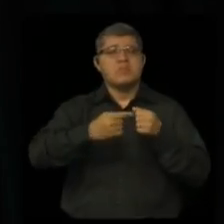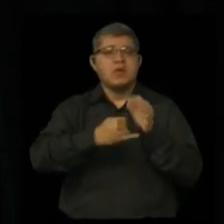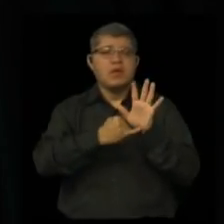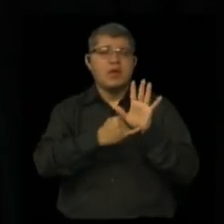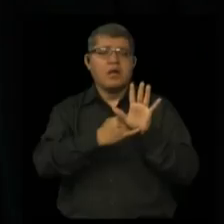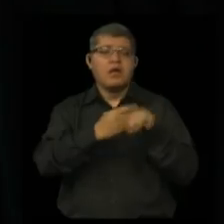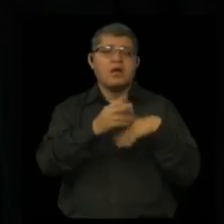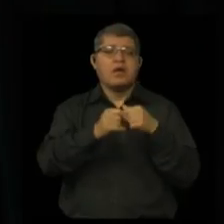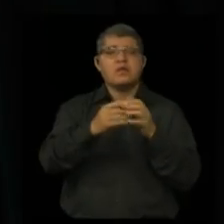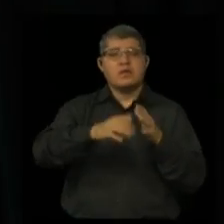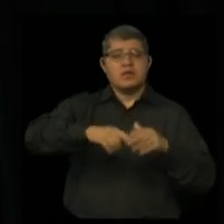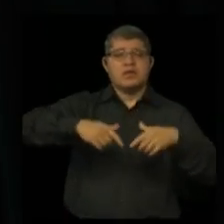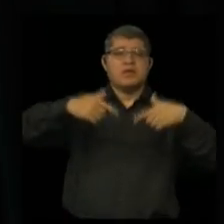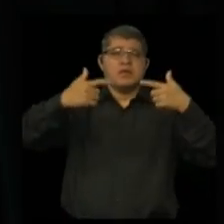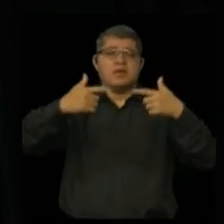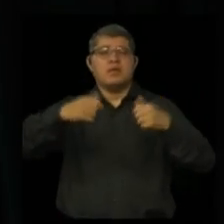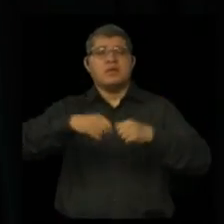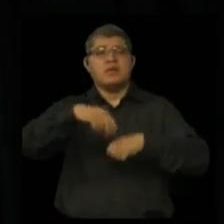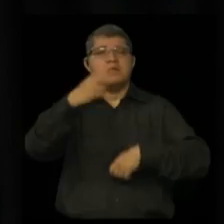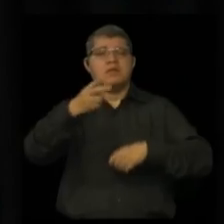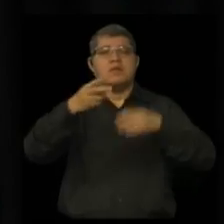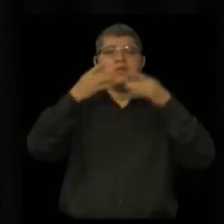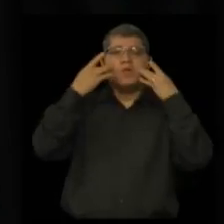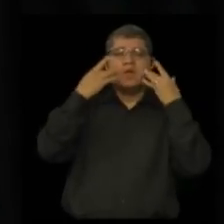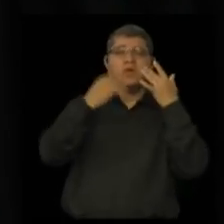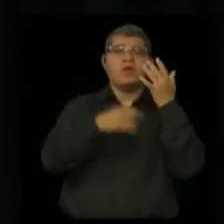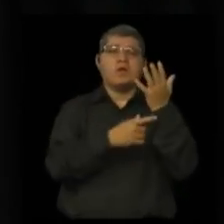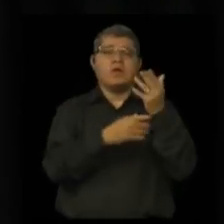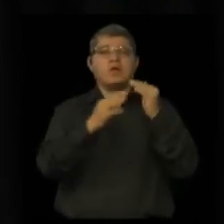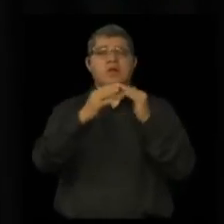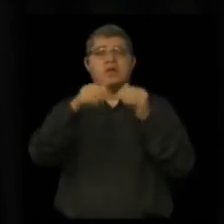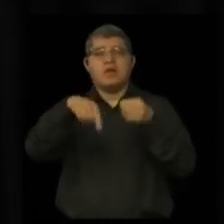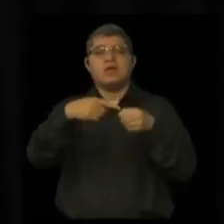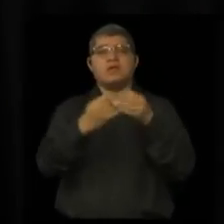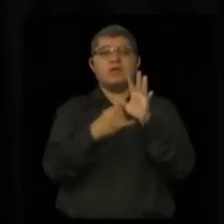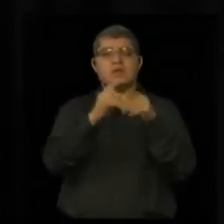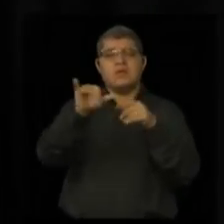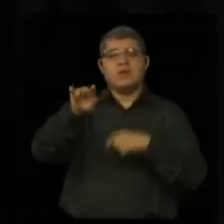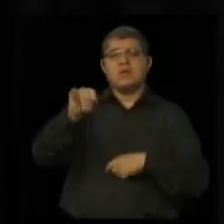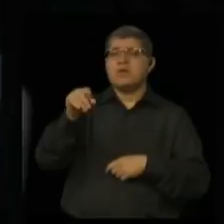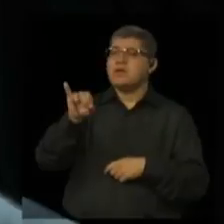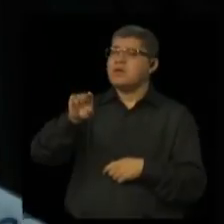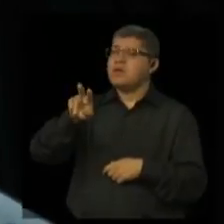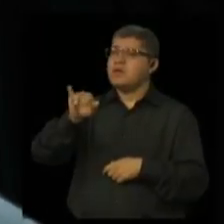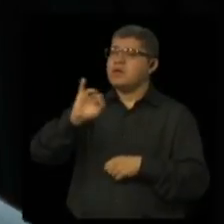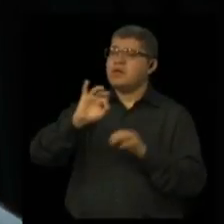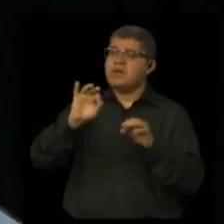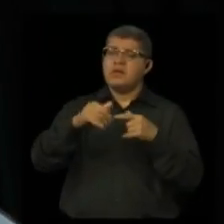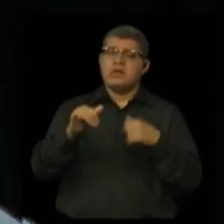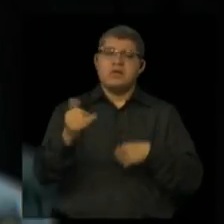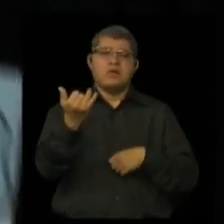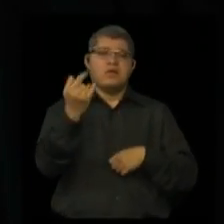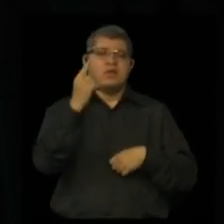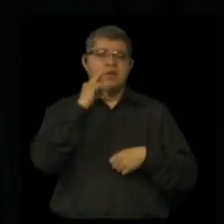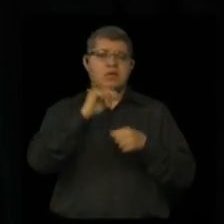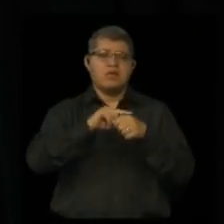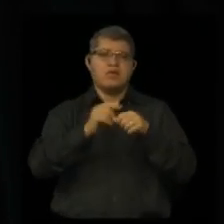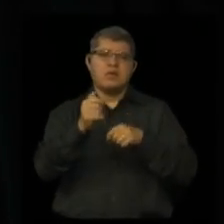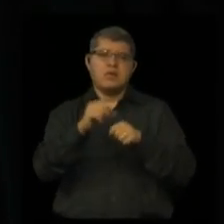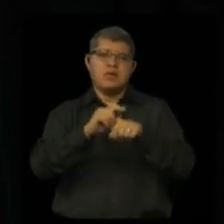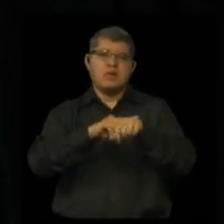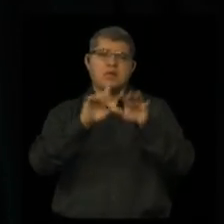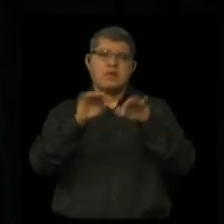Camaçari a sorte de ter 2 teatros fantásticos aqui. Ivan, vamos aproveitar que a gente está